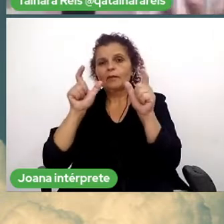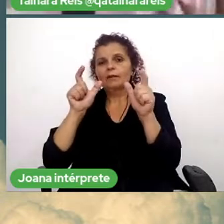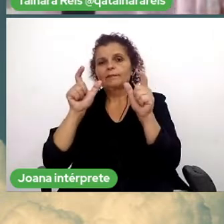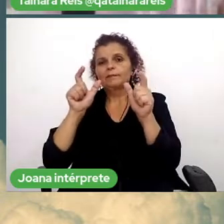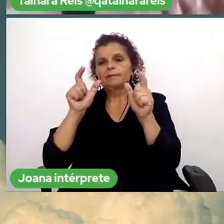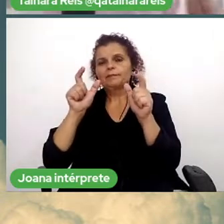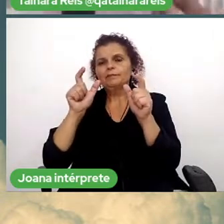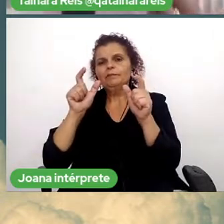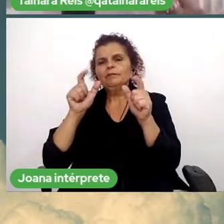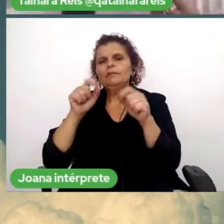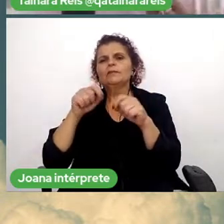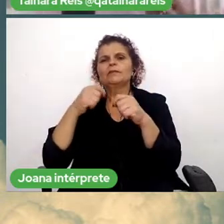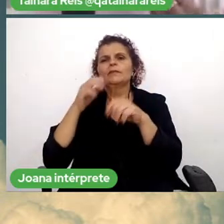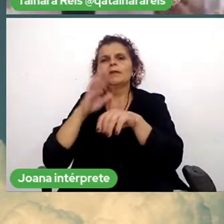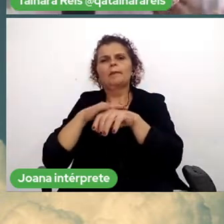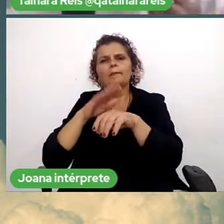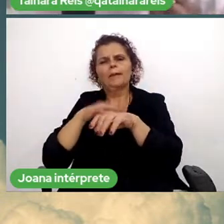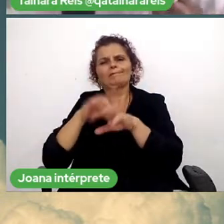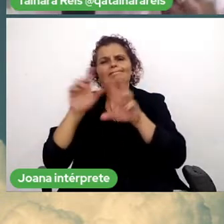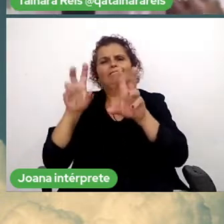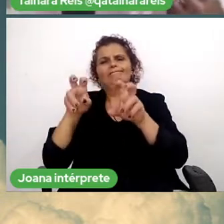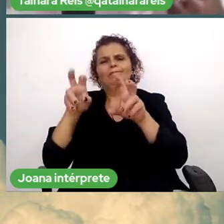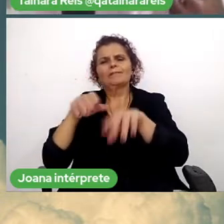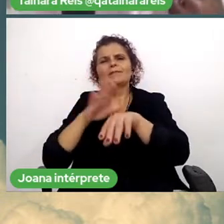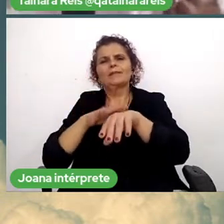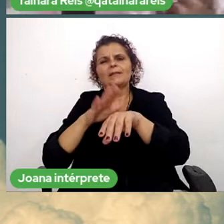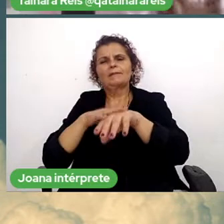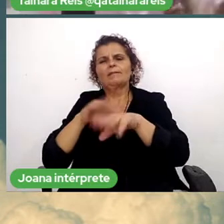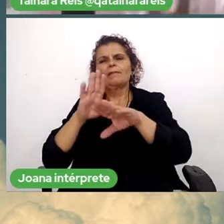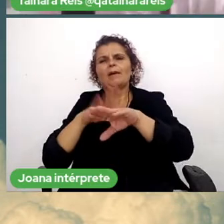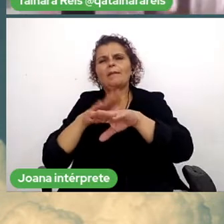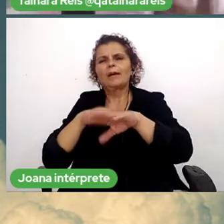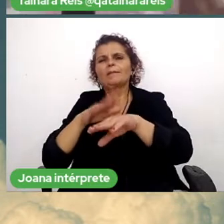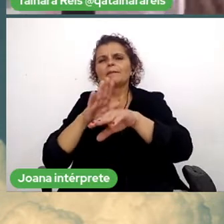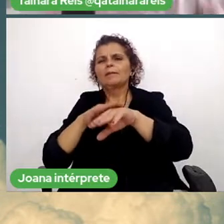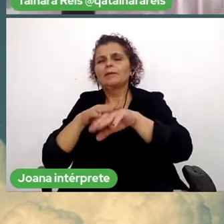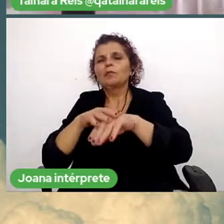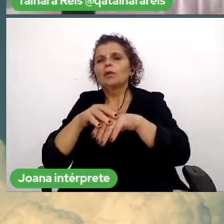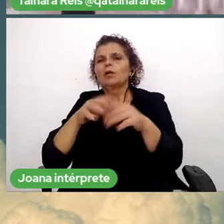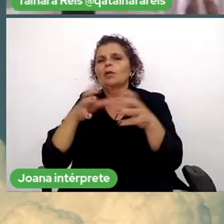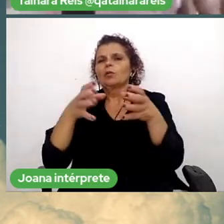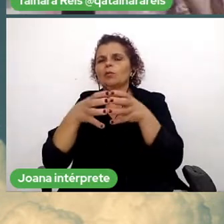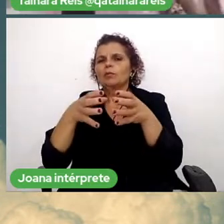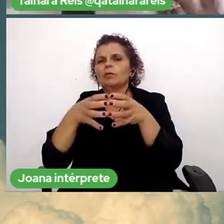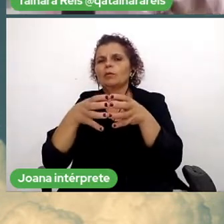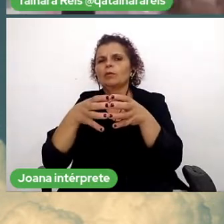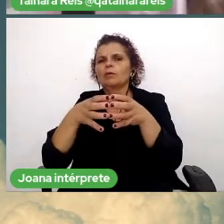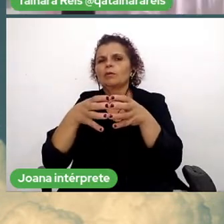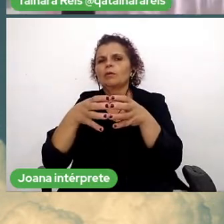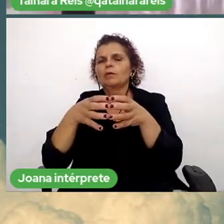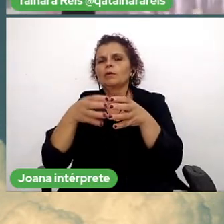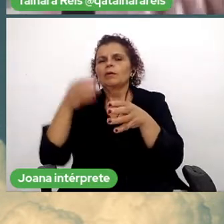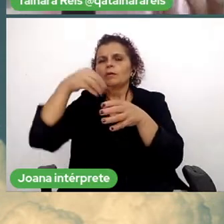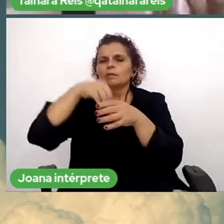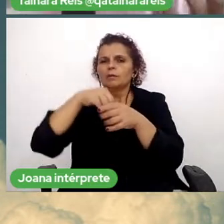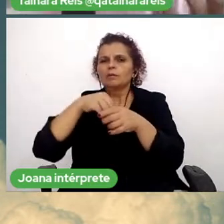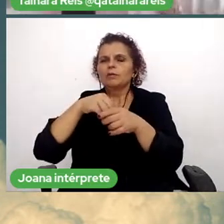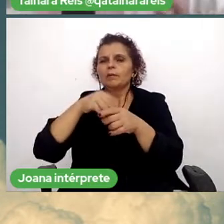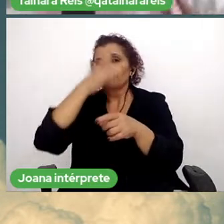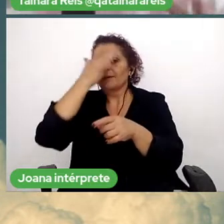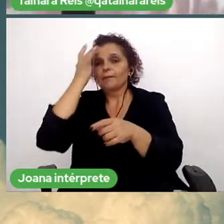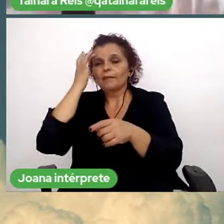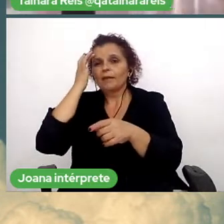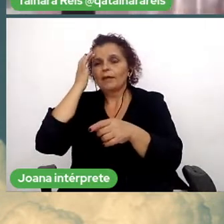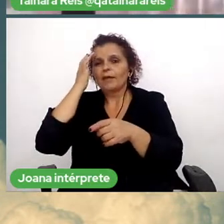precisa falar um pouco mais sobre. Então, se a gente tem um time uma pessoa QA, geralmente essa pessoa ela se torna